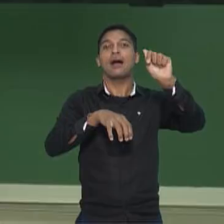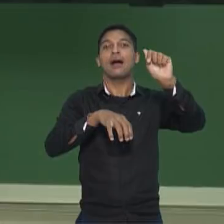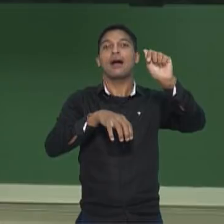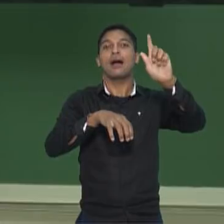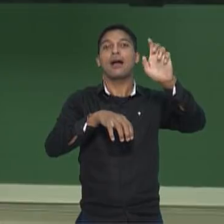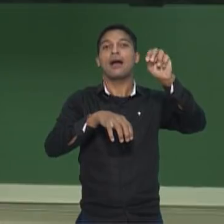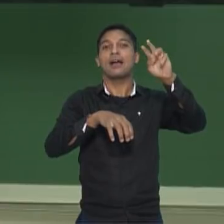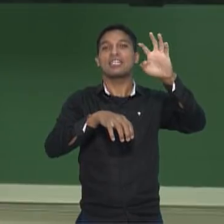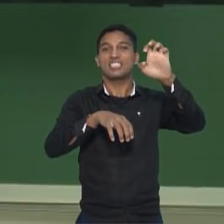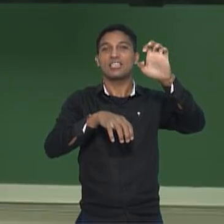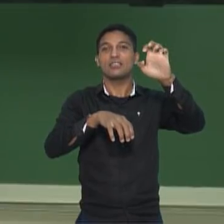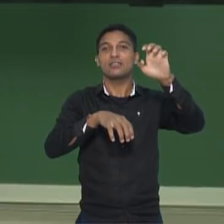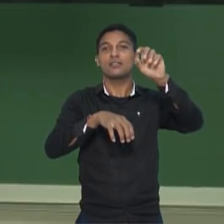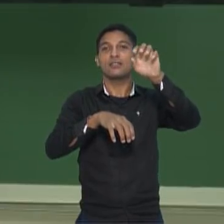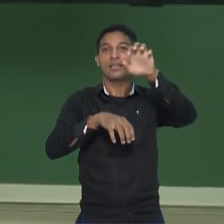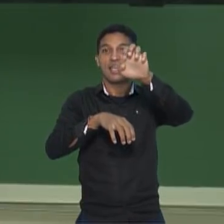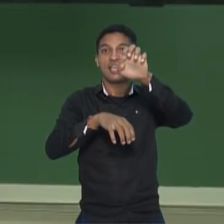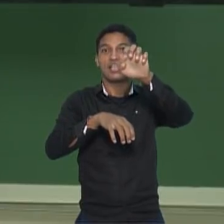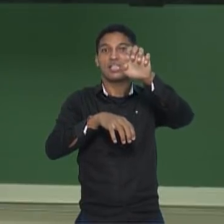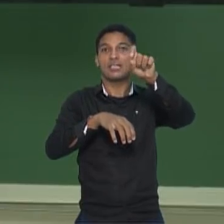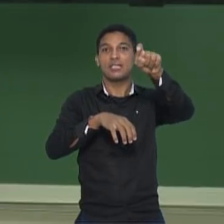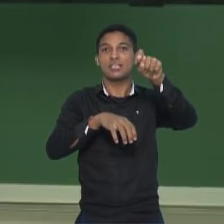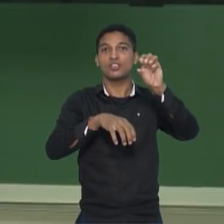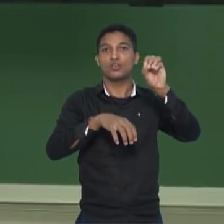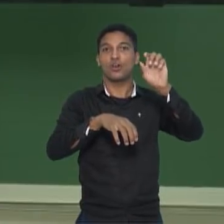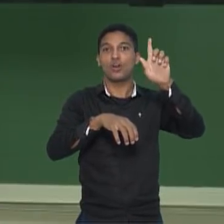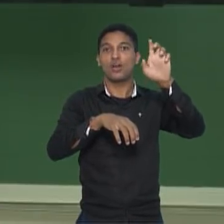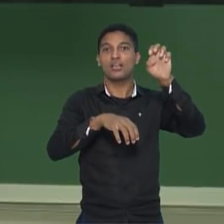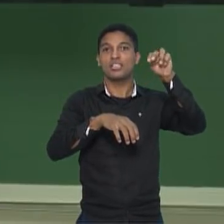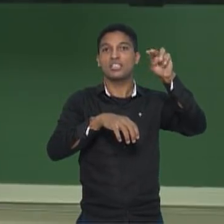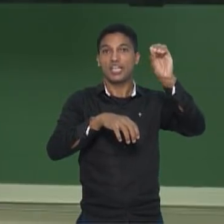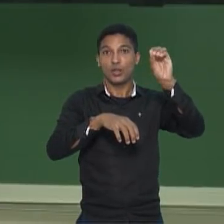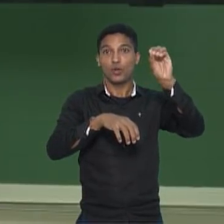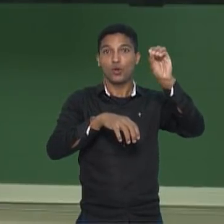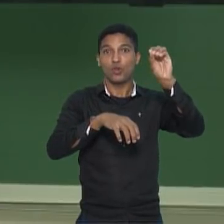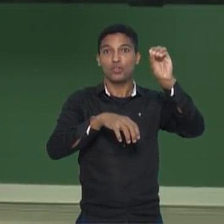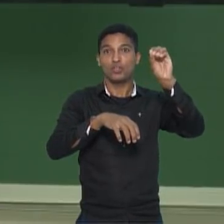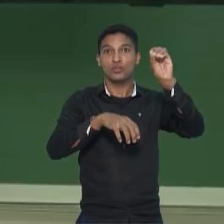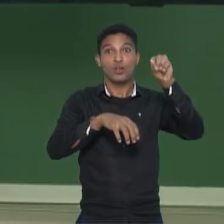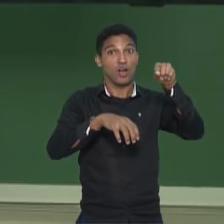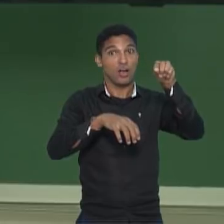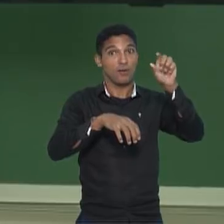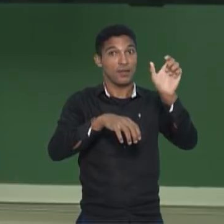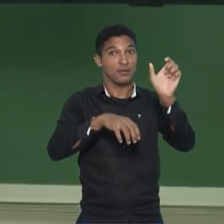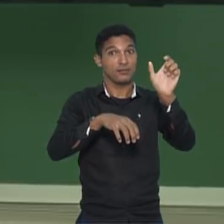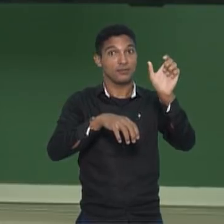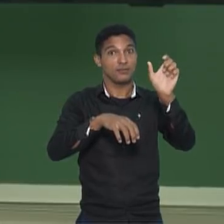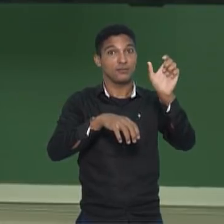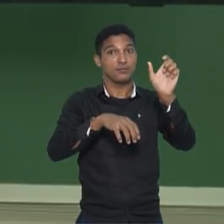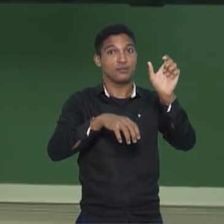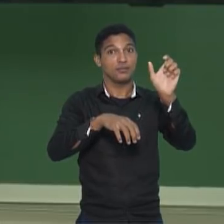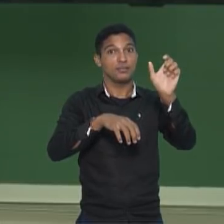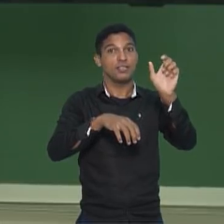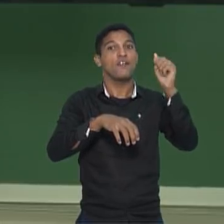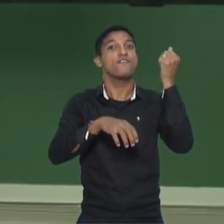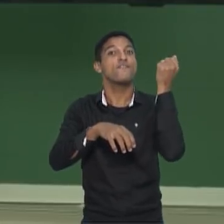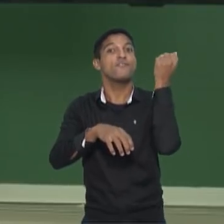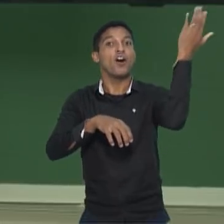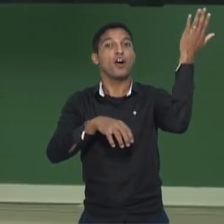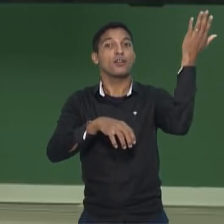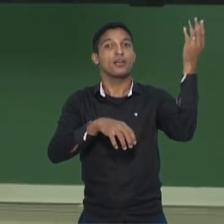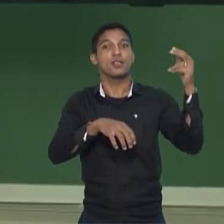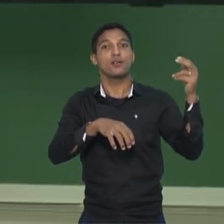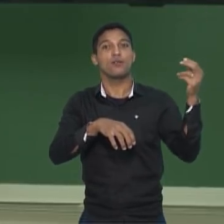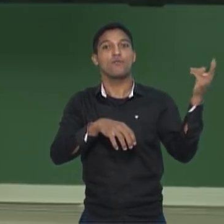estão fora da superfície terrestre. Então, lembrou dessa palavra exógenos? Quer dizer